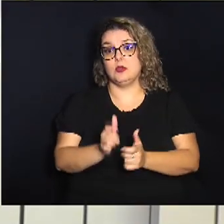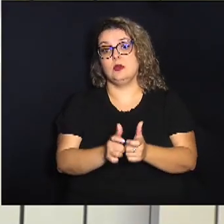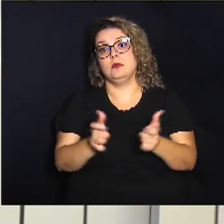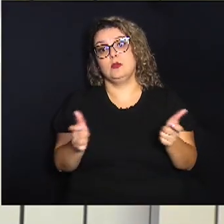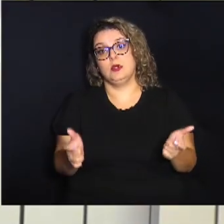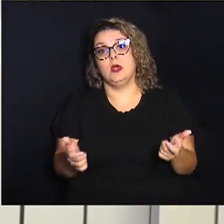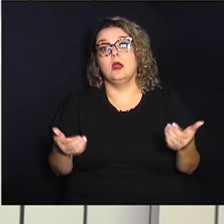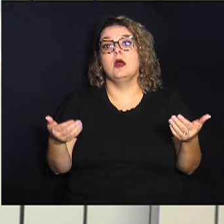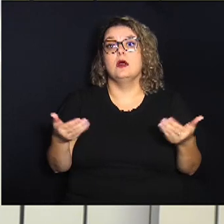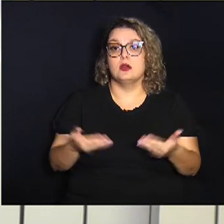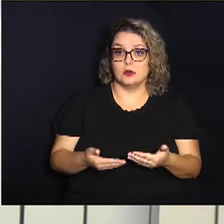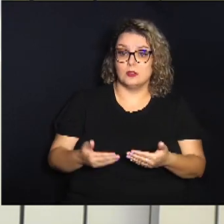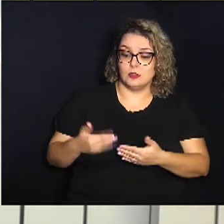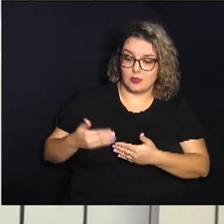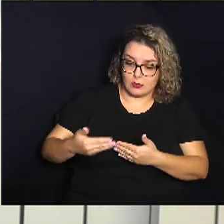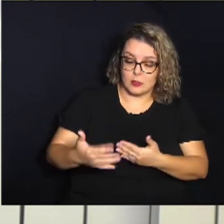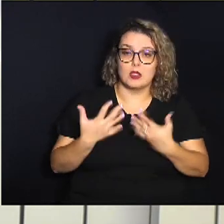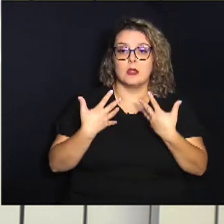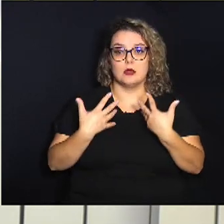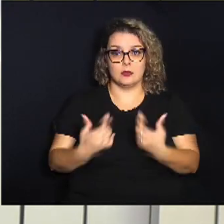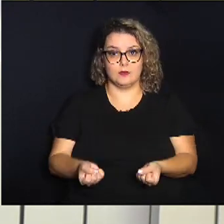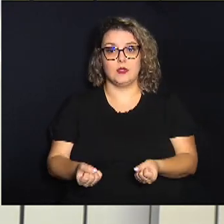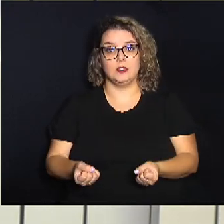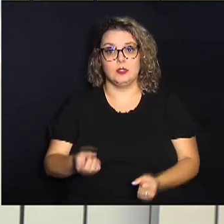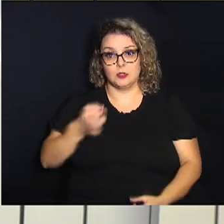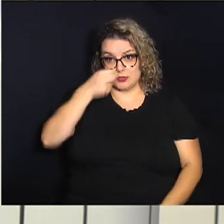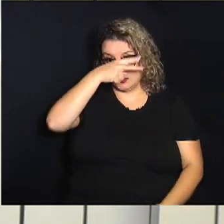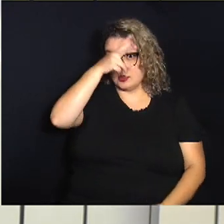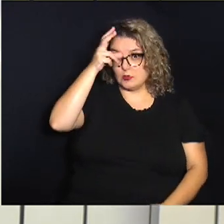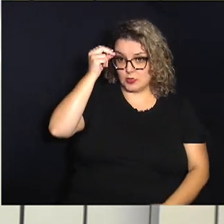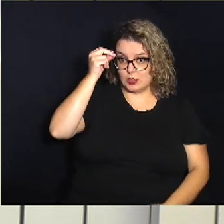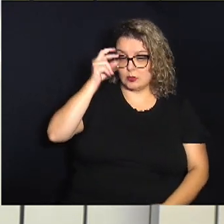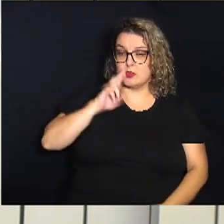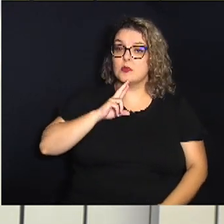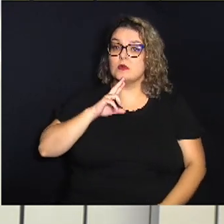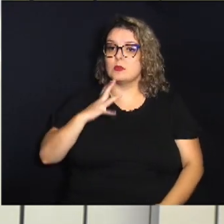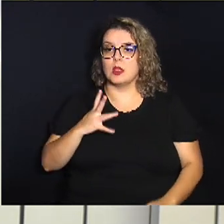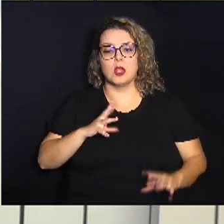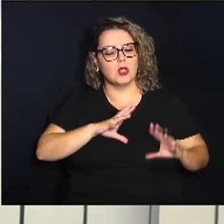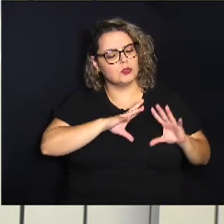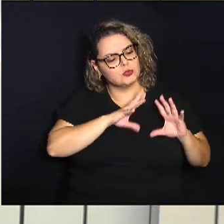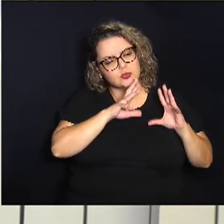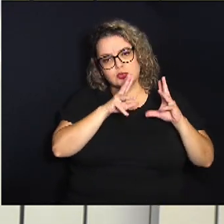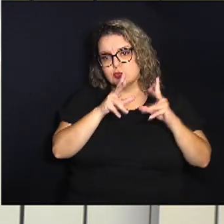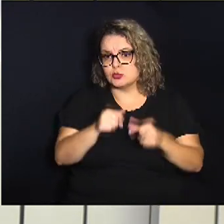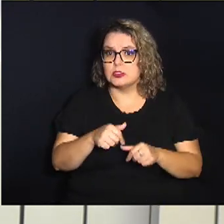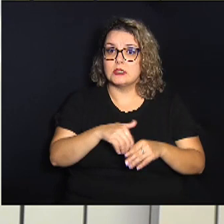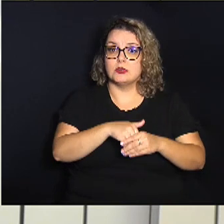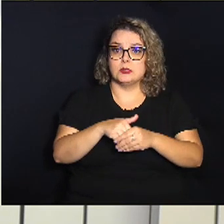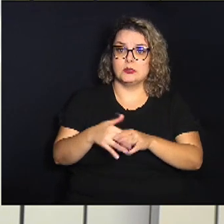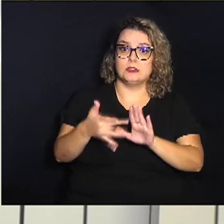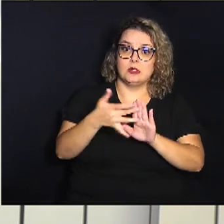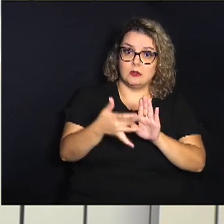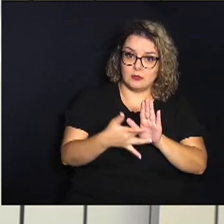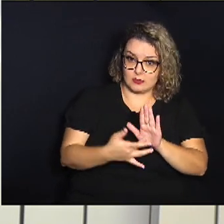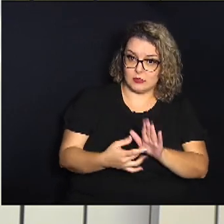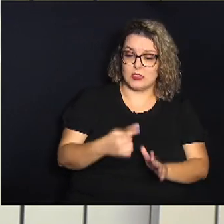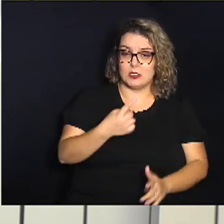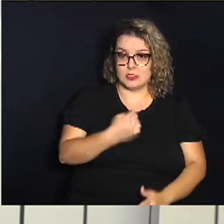agora segue para a sanção do prefeito. O resultado completo da votação da pauta desta